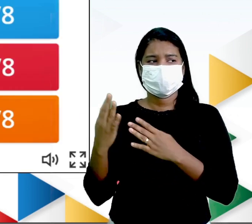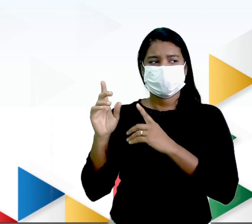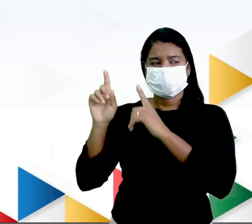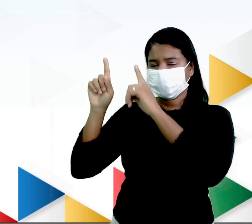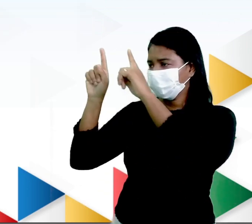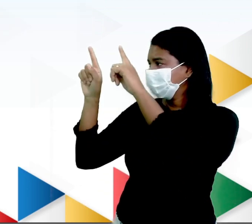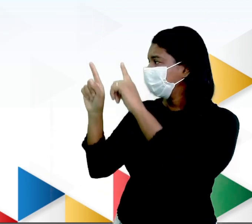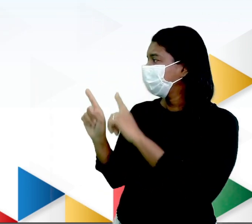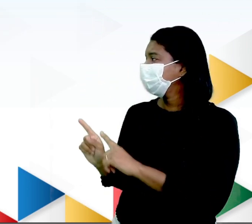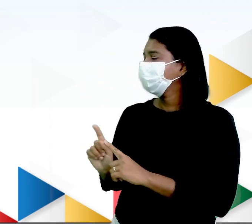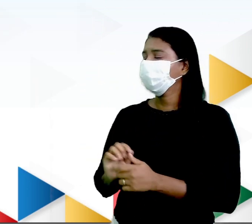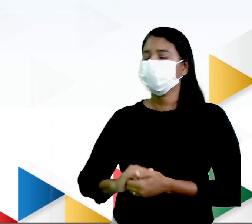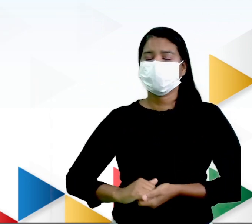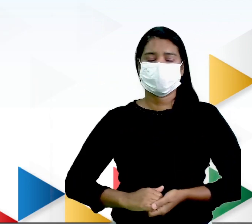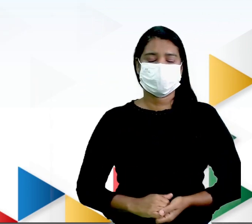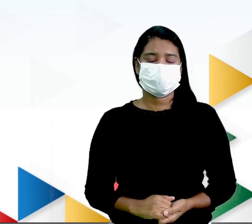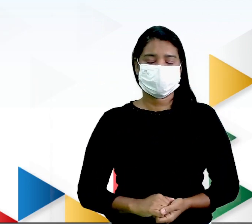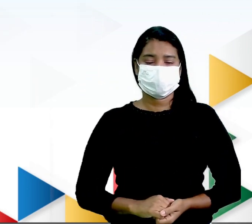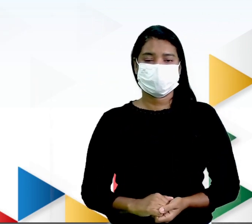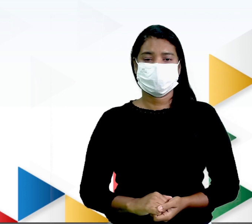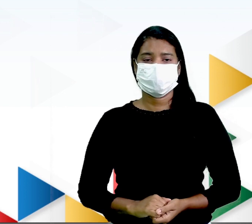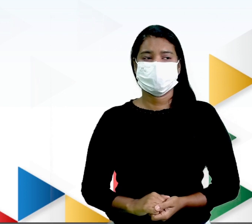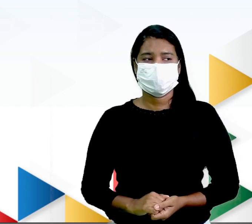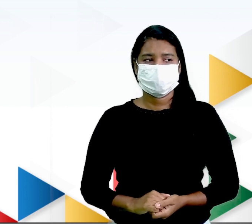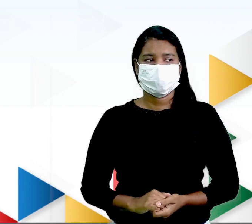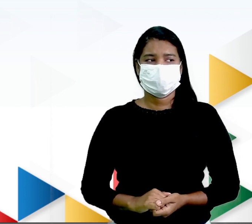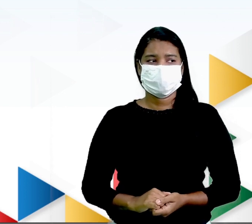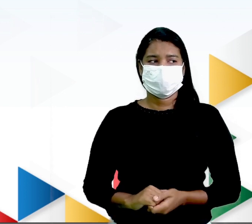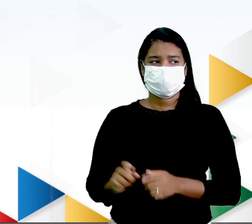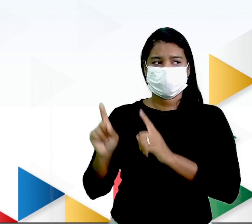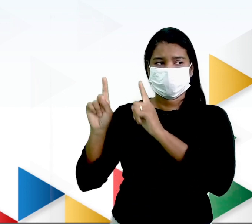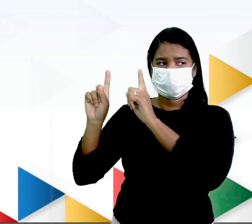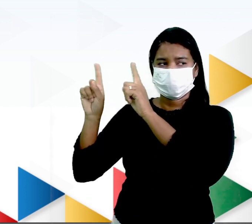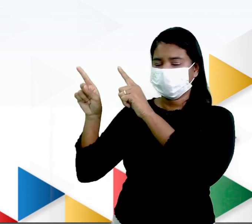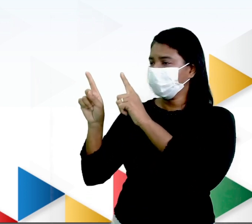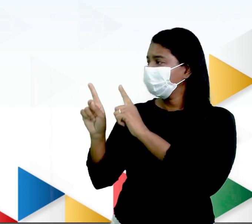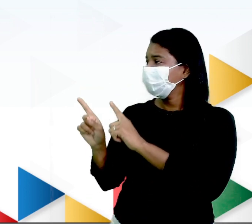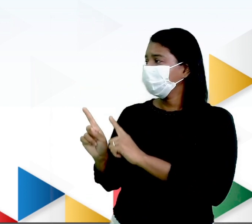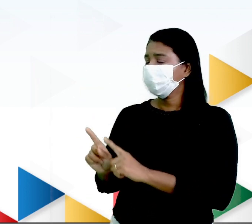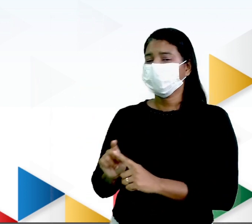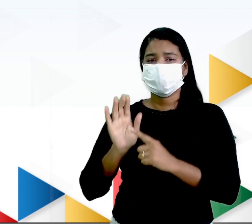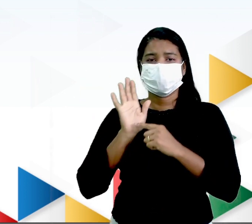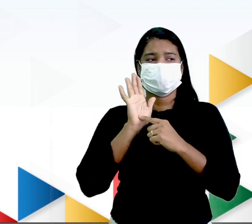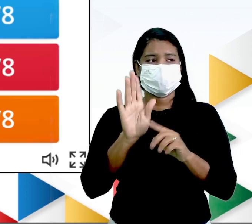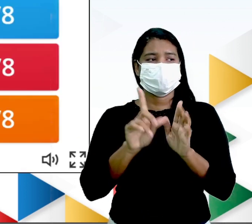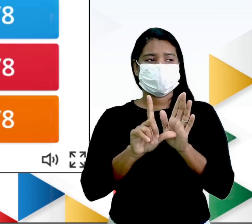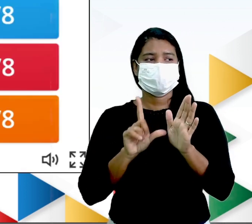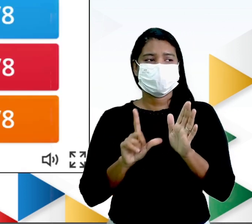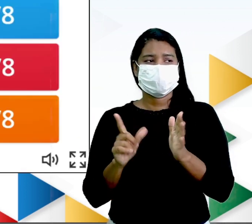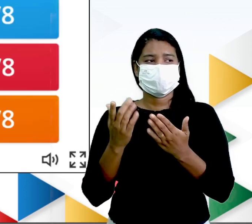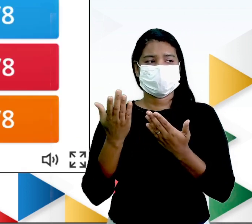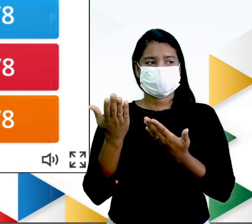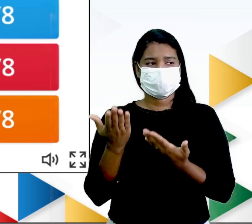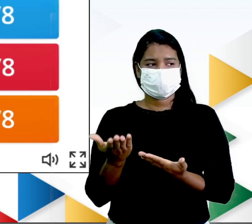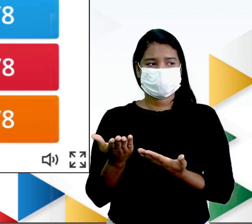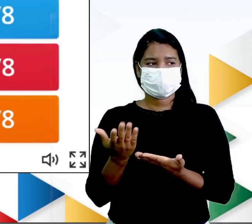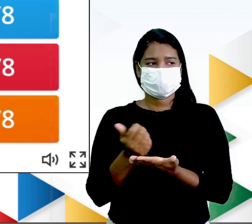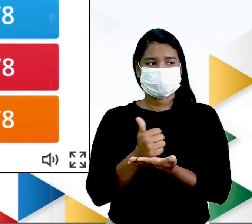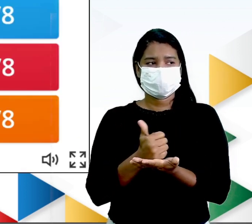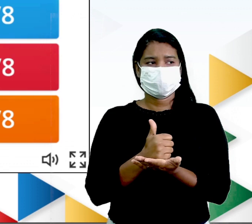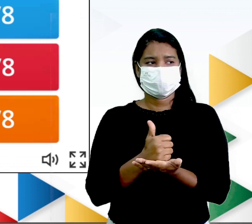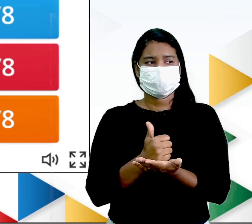vou te mostrar cada item desse, mas antes de te mostrar esses dados, eu quero te apresentar um